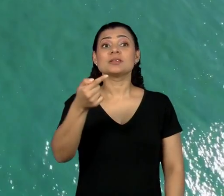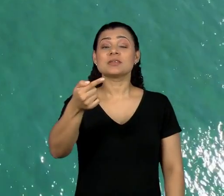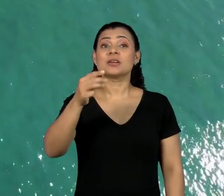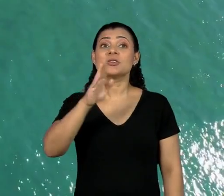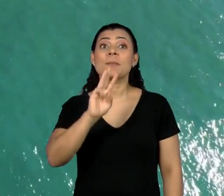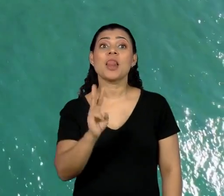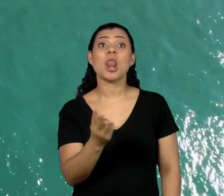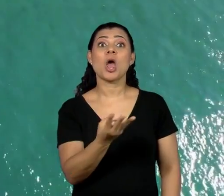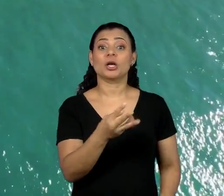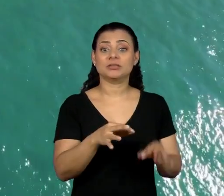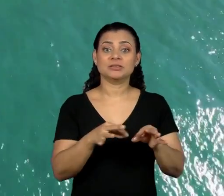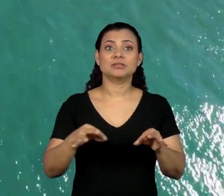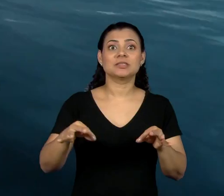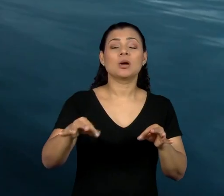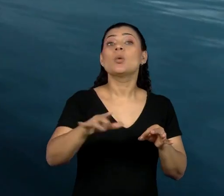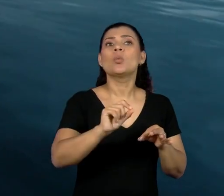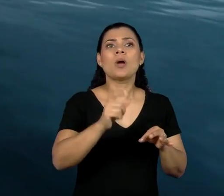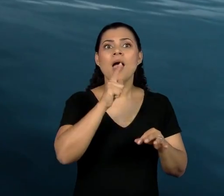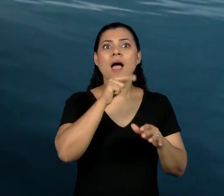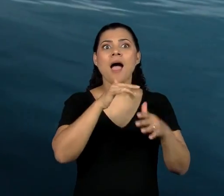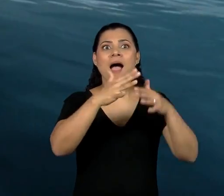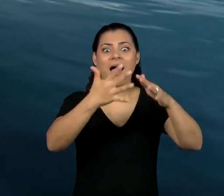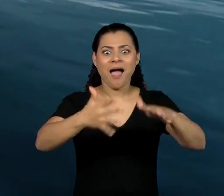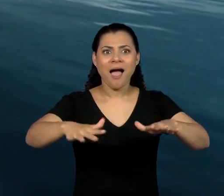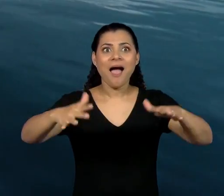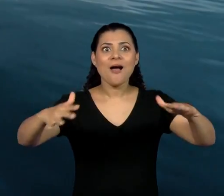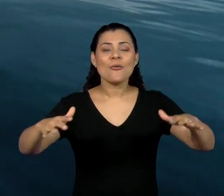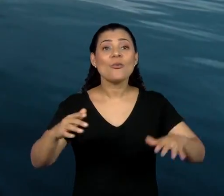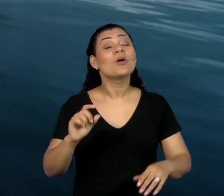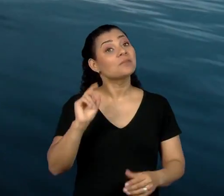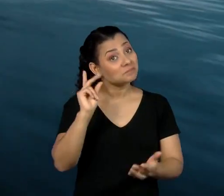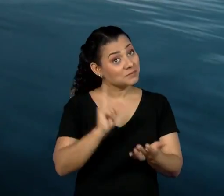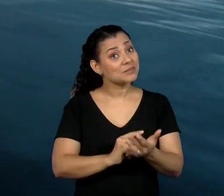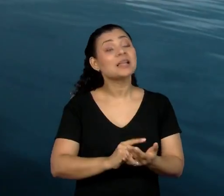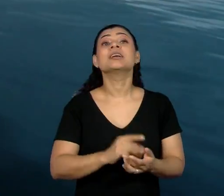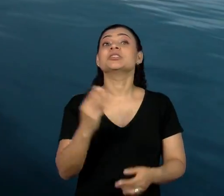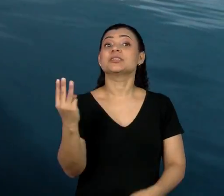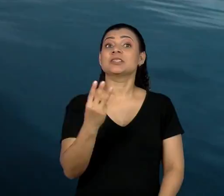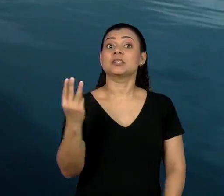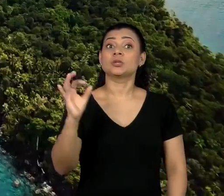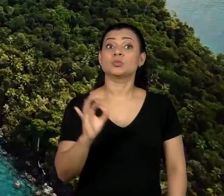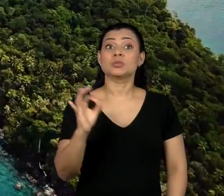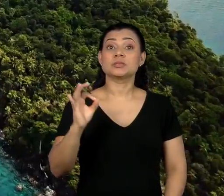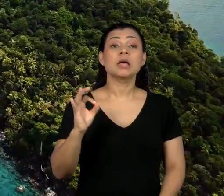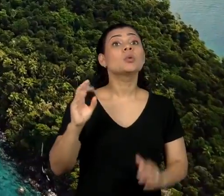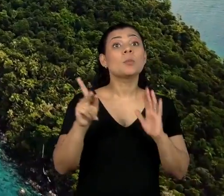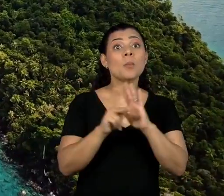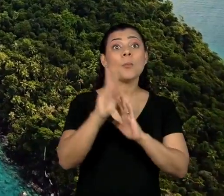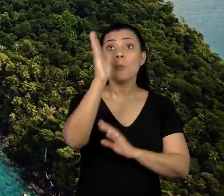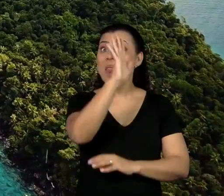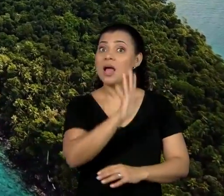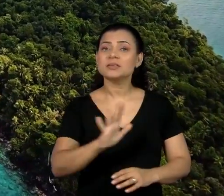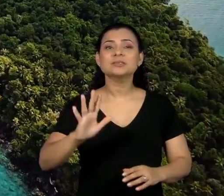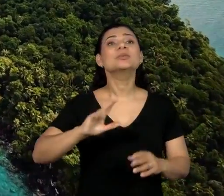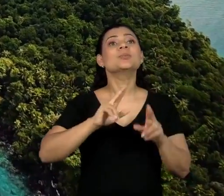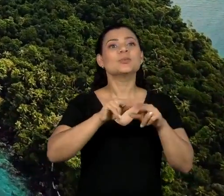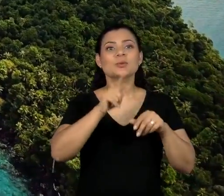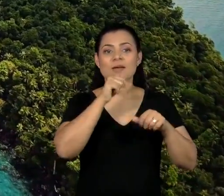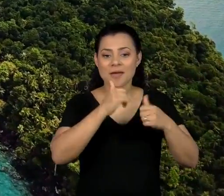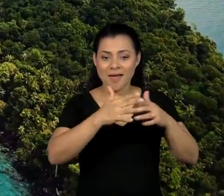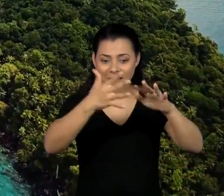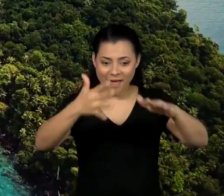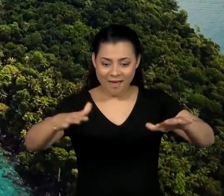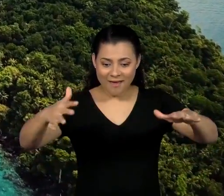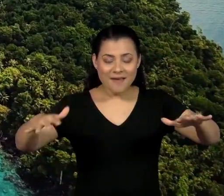milhões de quilômetros quadrados, o que equivale a 2/3 do território nacional. A chamada Amazônia Azul é